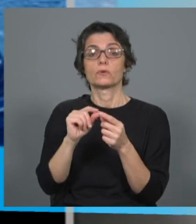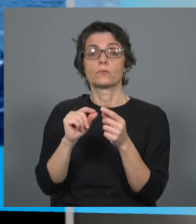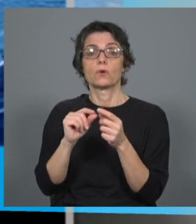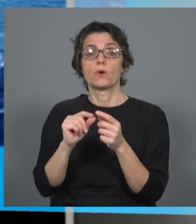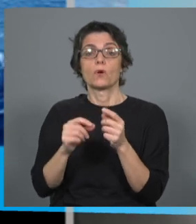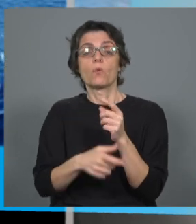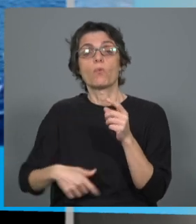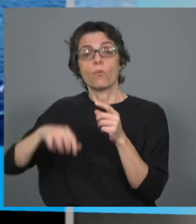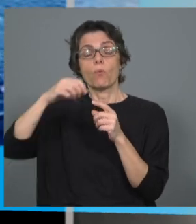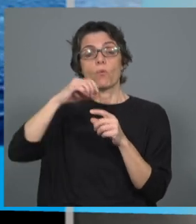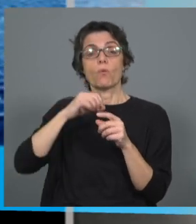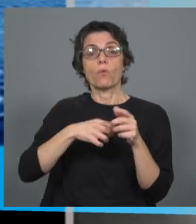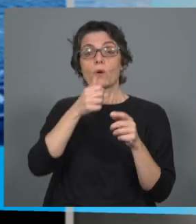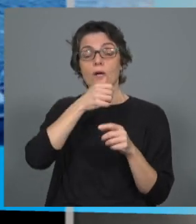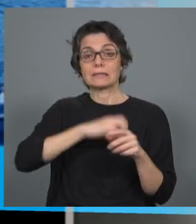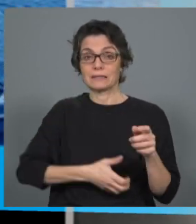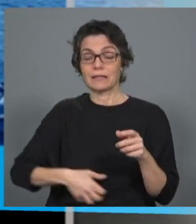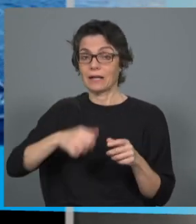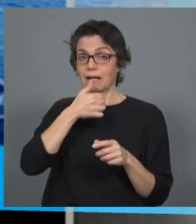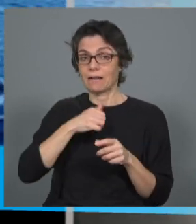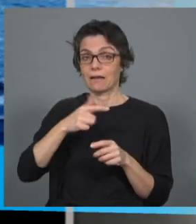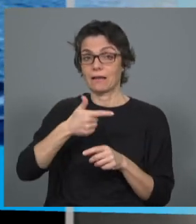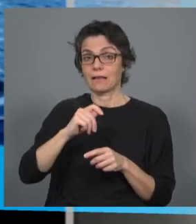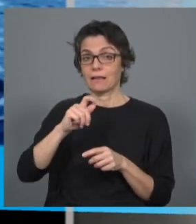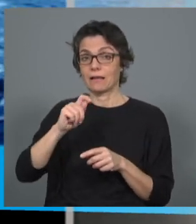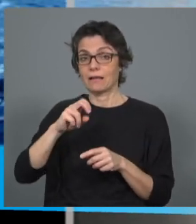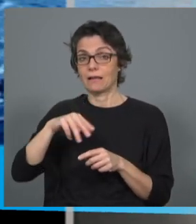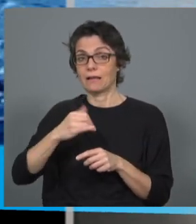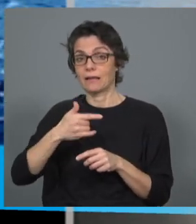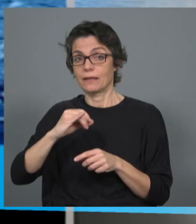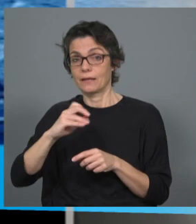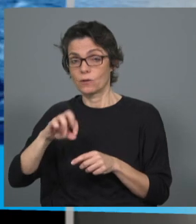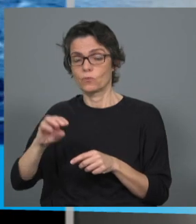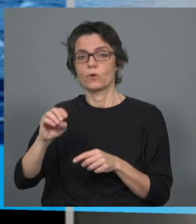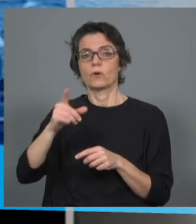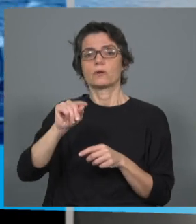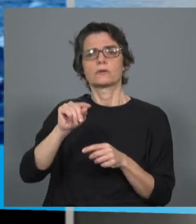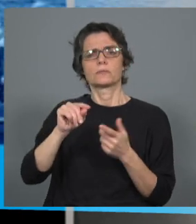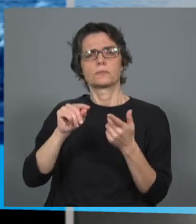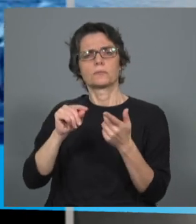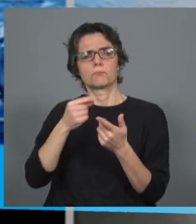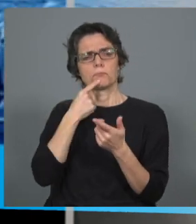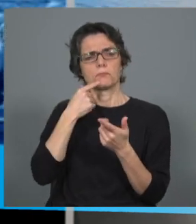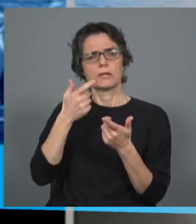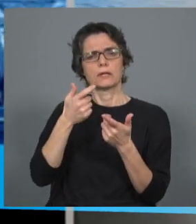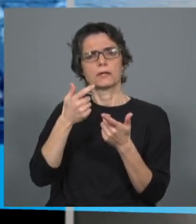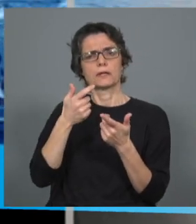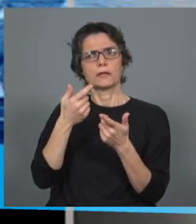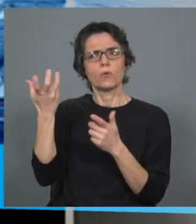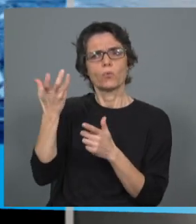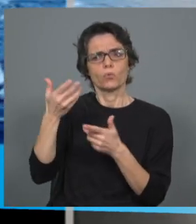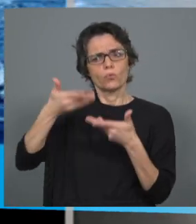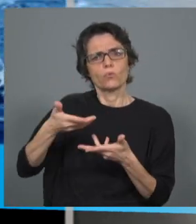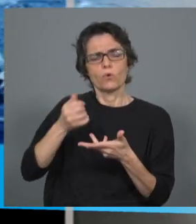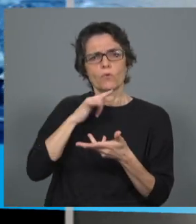Tolentino, que prontamente se disponibilizou a ajudar-nos, e também a percebermos como a cultura em que estamos nos pode ajudar